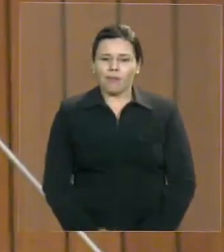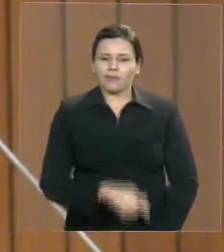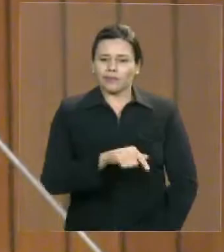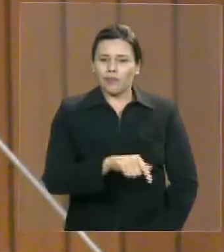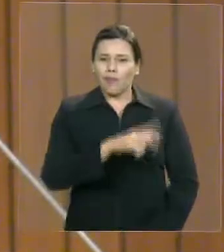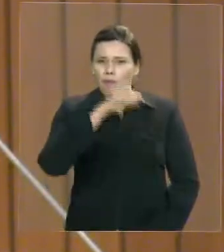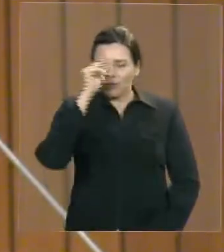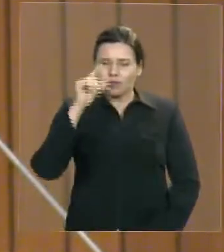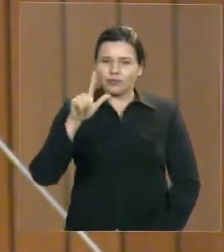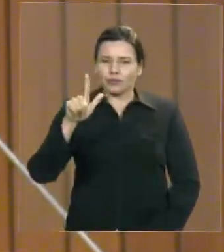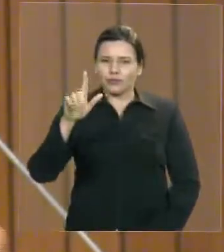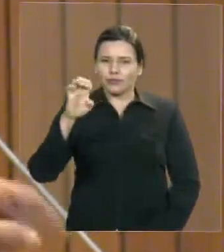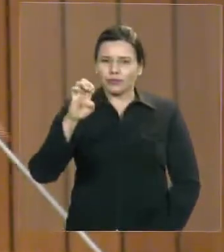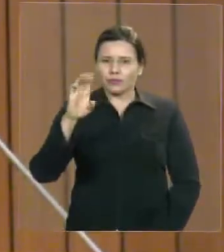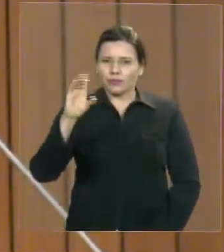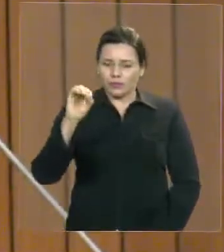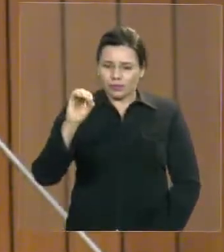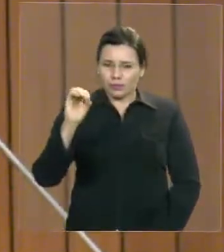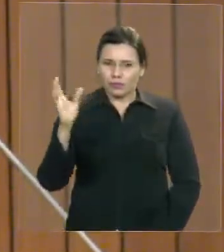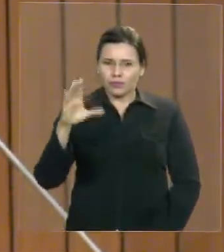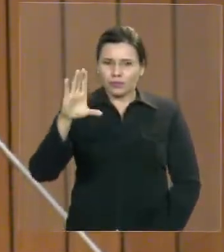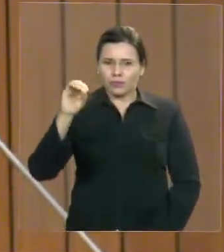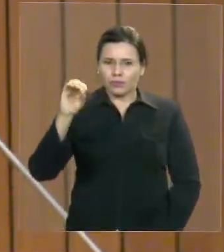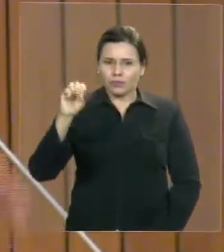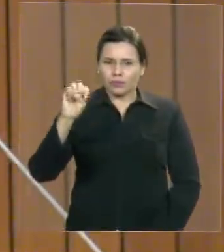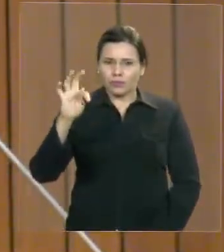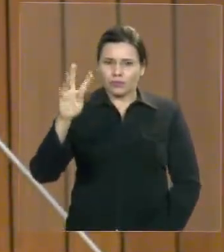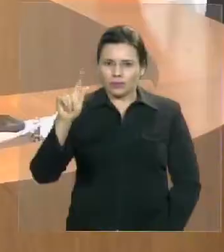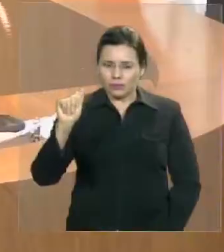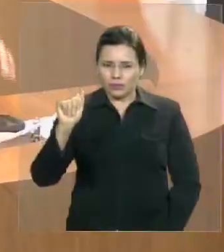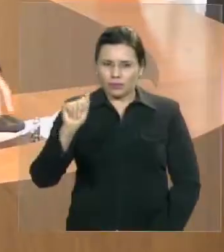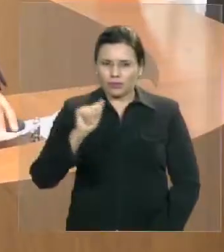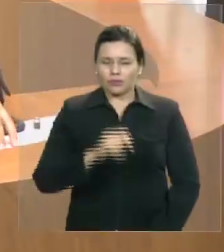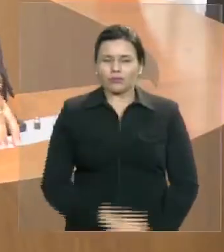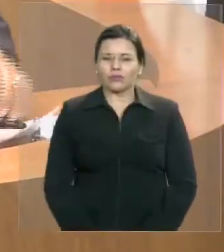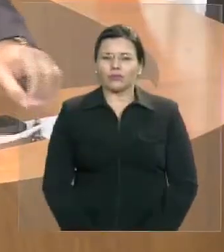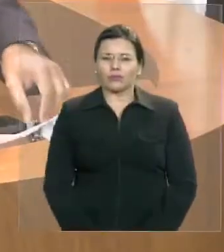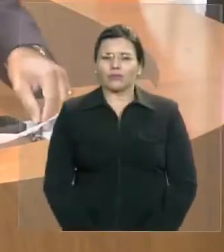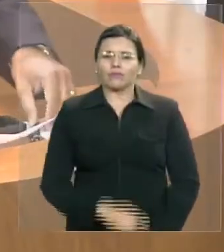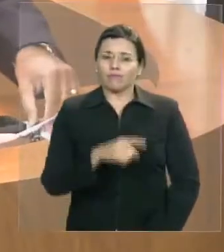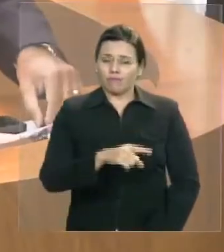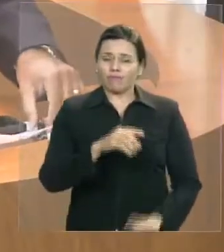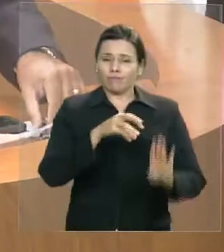Costa. Prefeito Léo Costa, para vocês terem uma ideia,